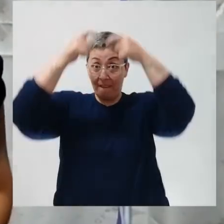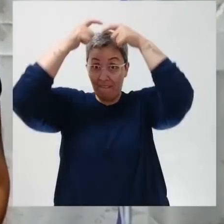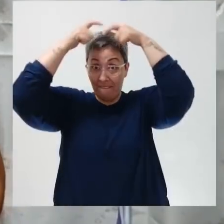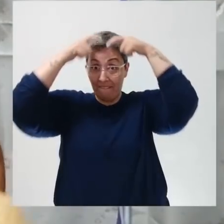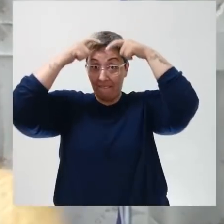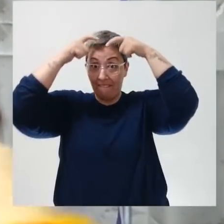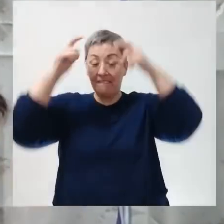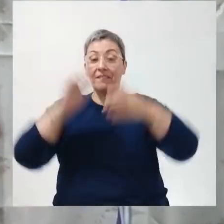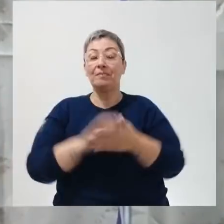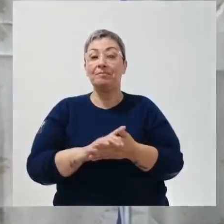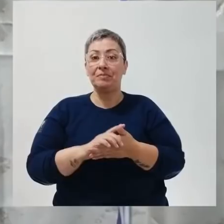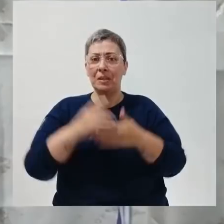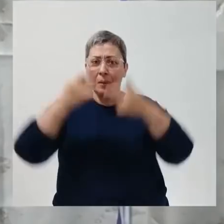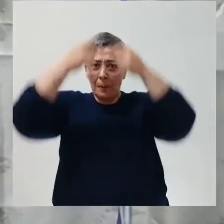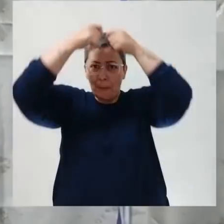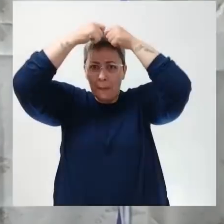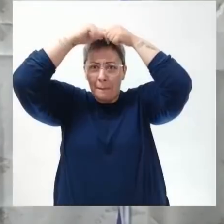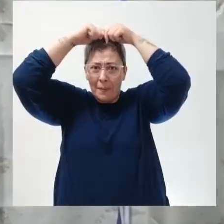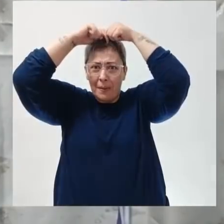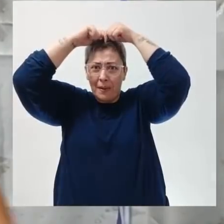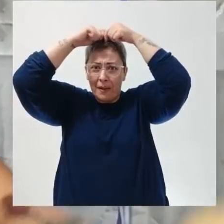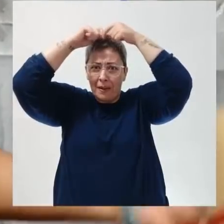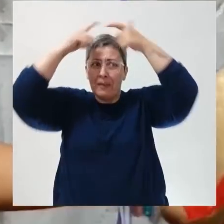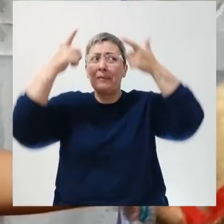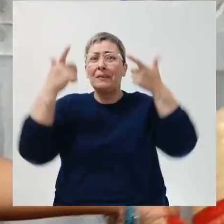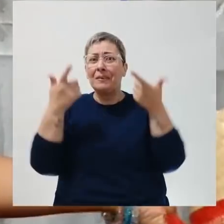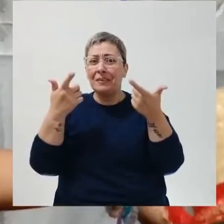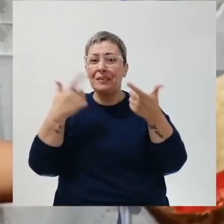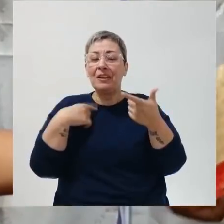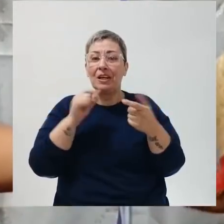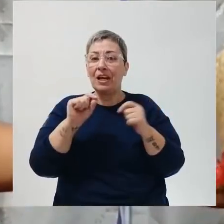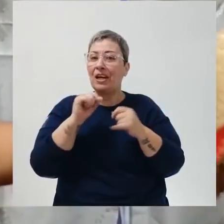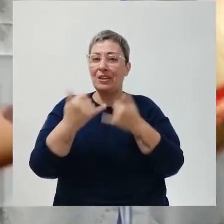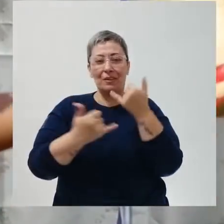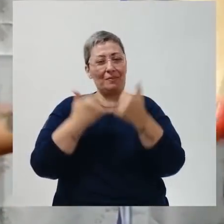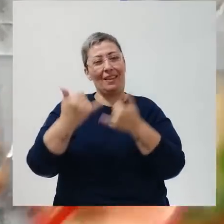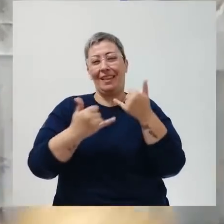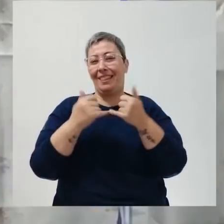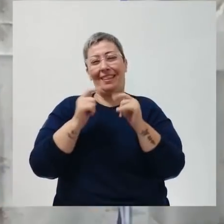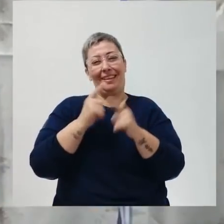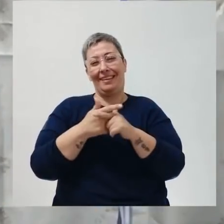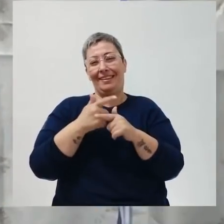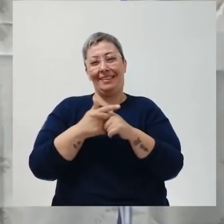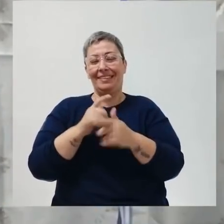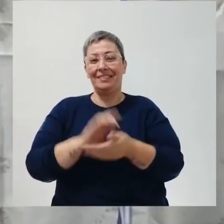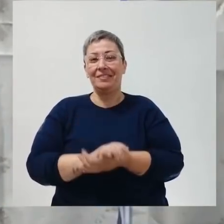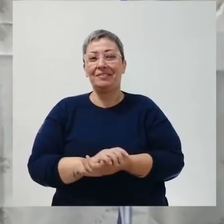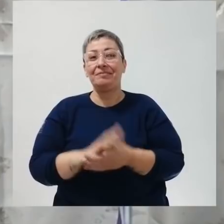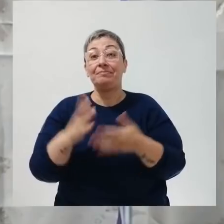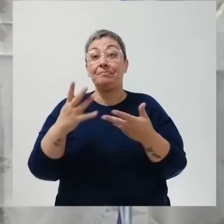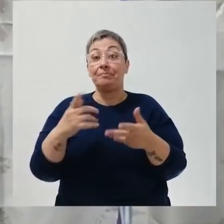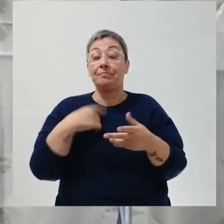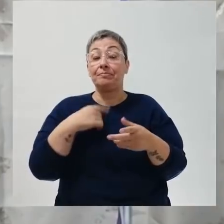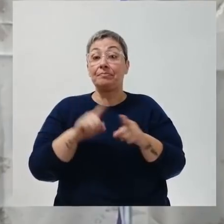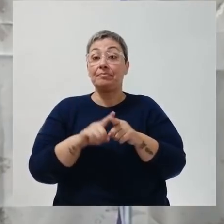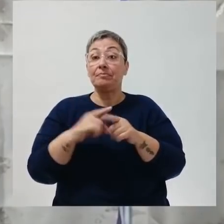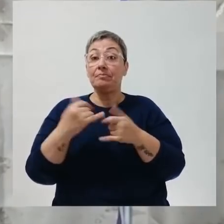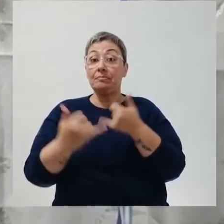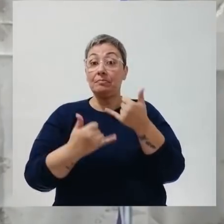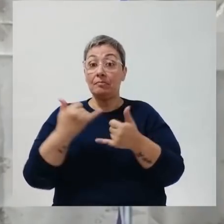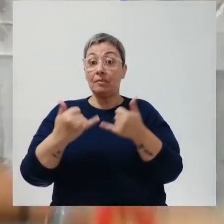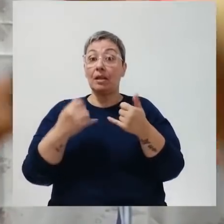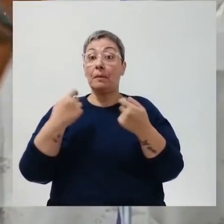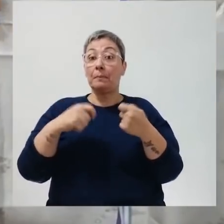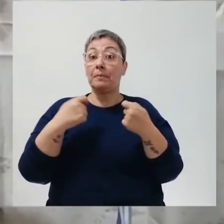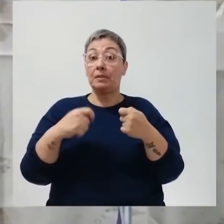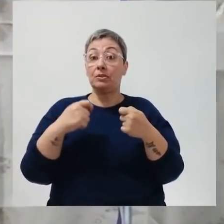Cabeça. Tem piolho na sua cabeça. É só brincadeira, pessoal. Para a gente fazer essa brincadeira, você